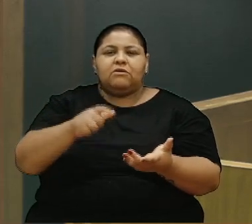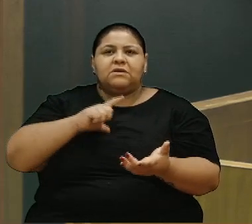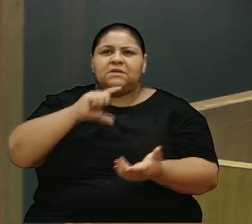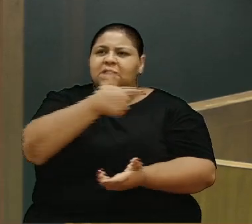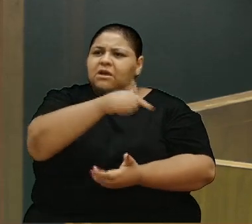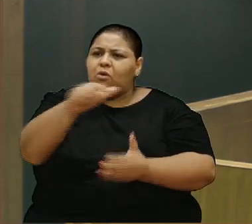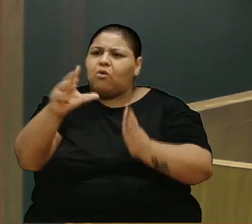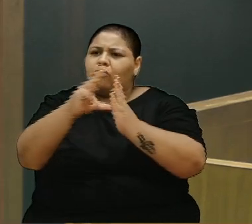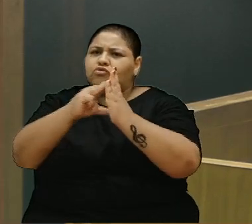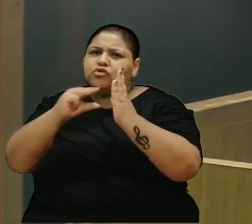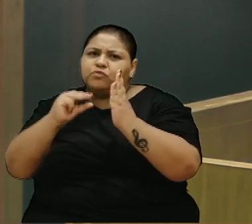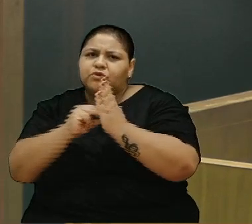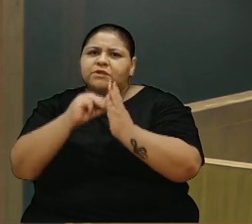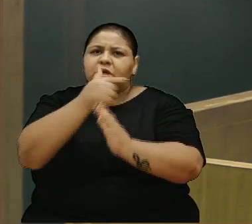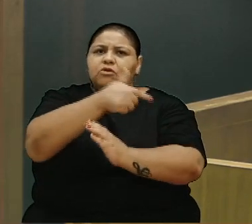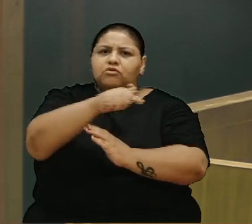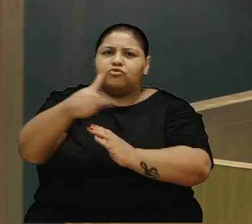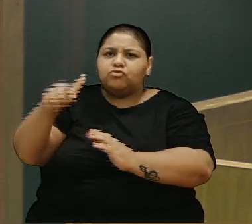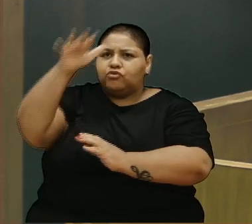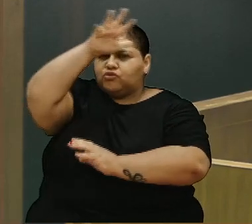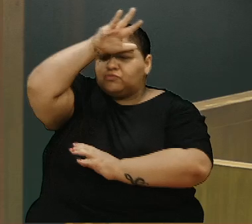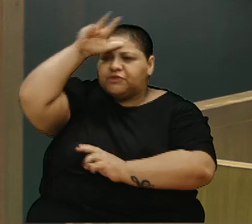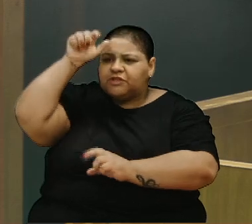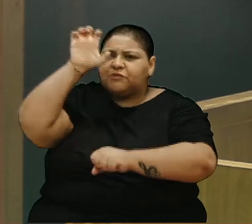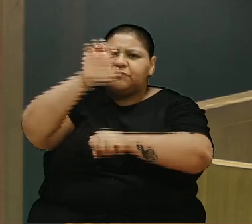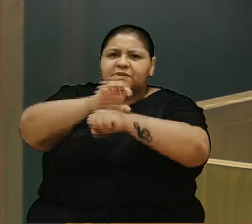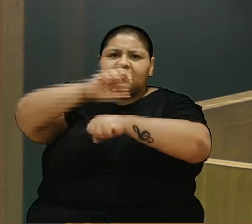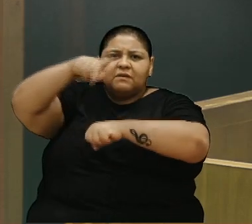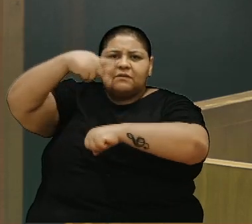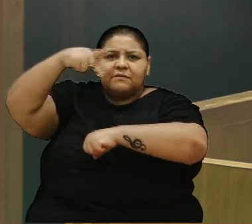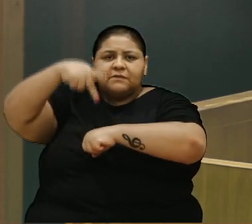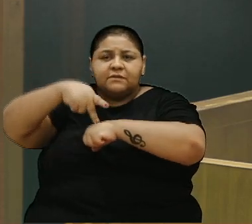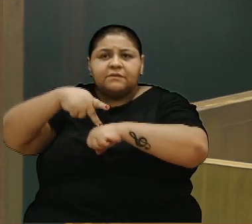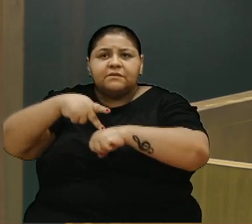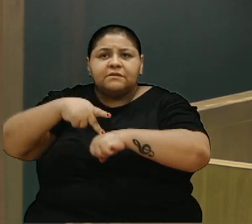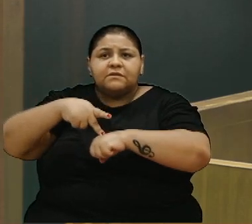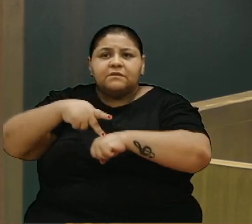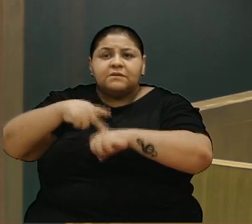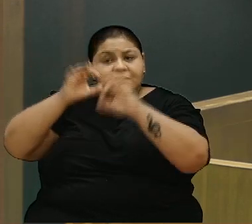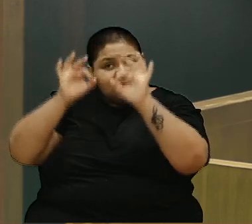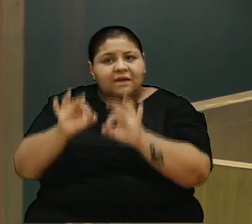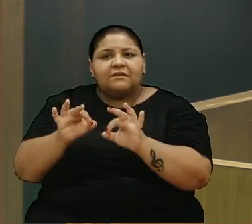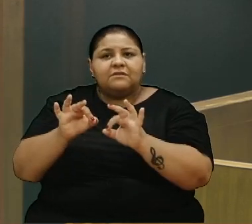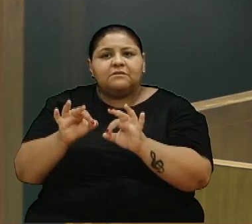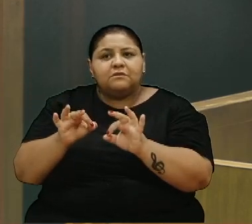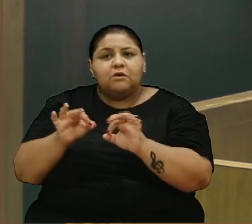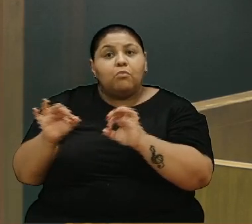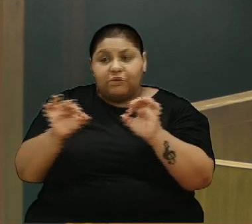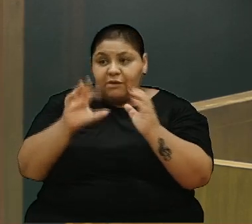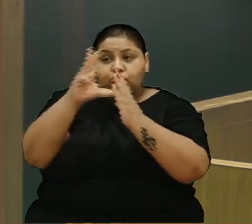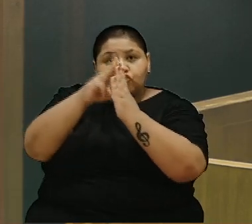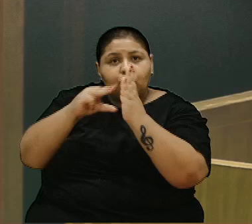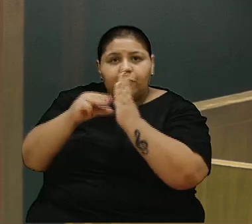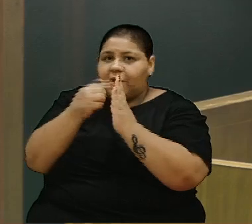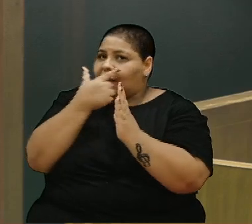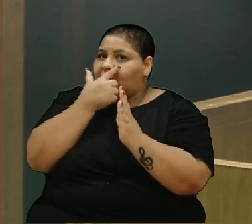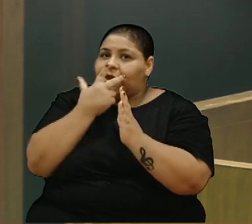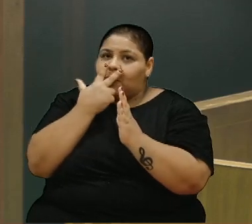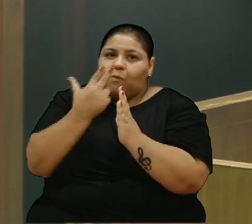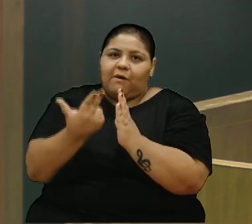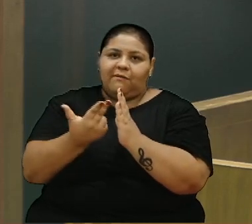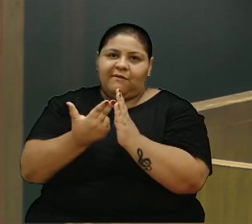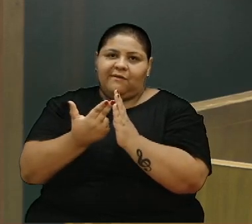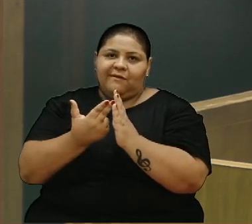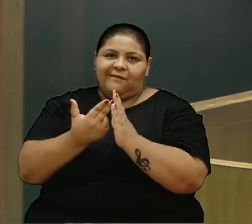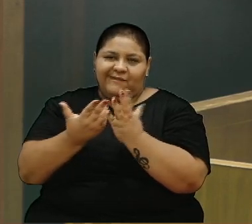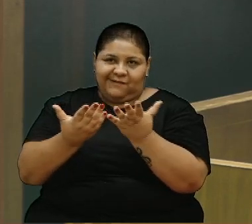de outros estados e, por que não, de outros países. Onde vem dando certo, nós podemos copiar. Nada se inventa. A